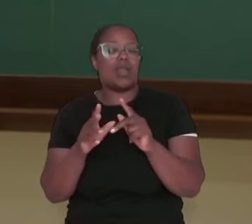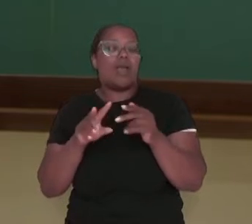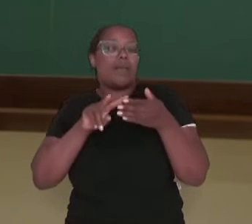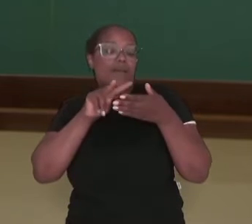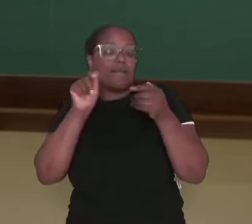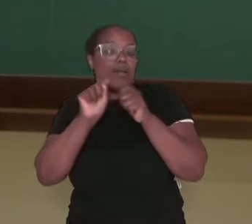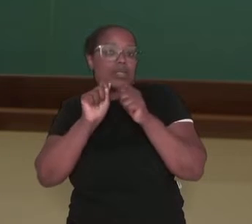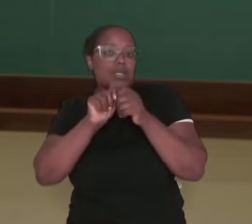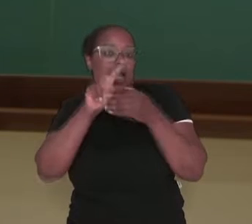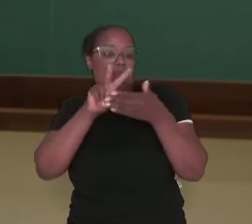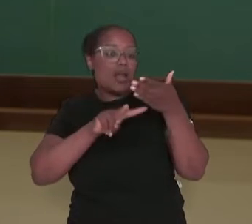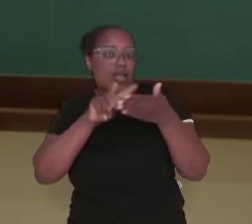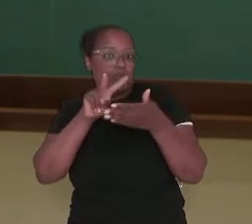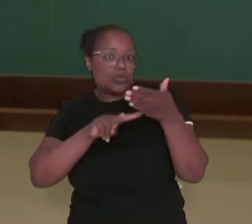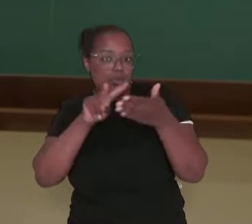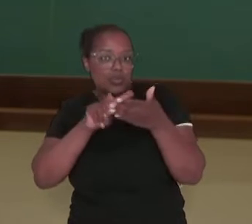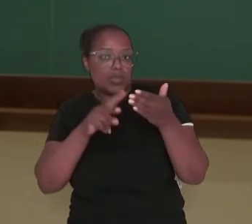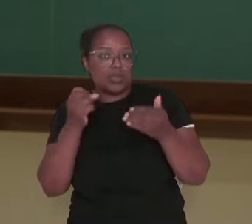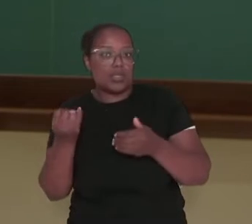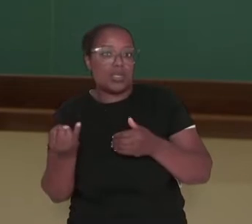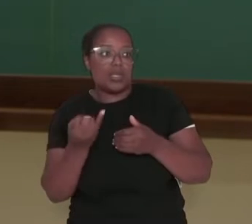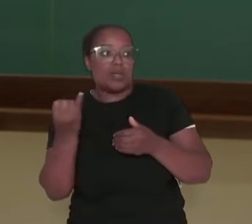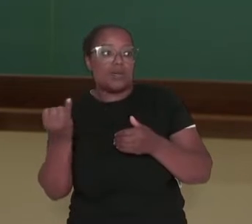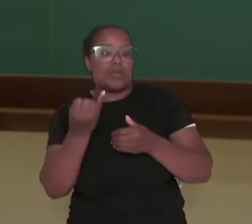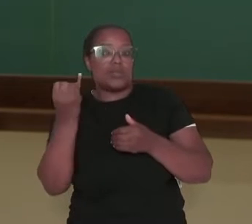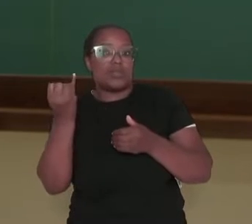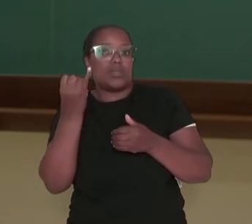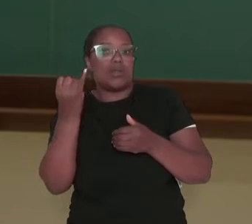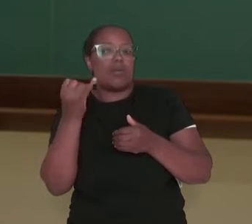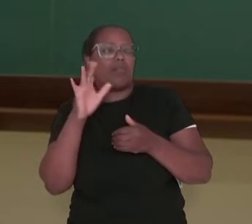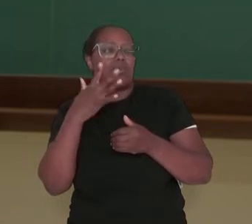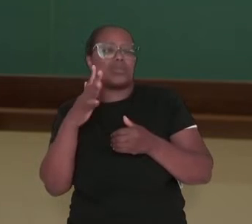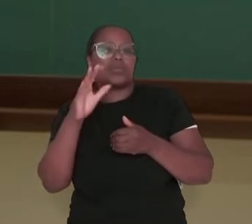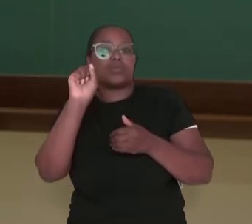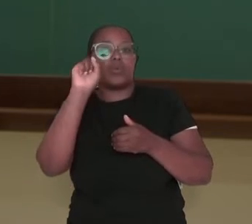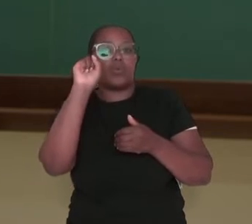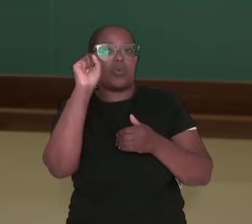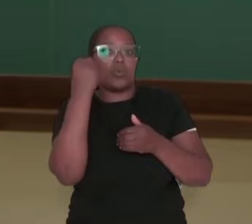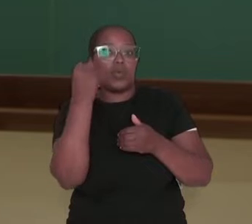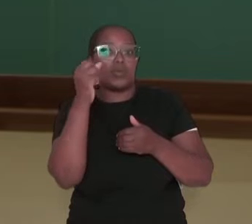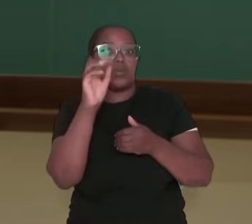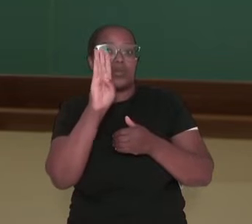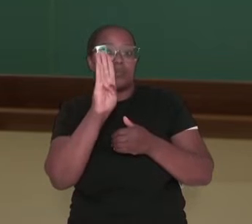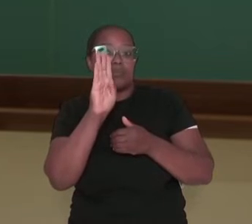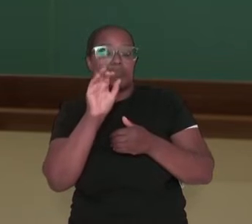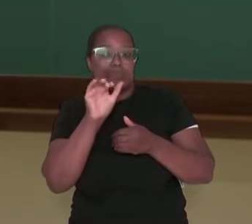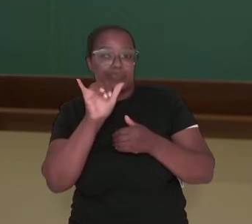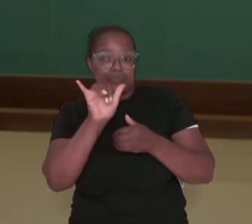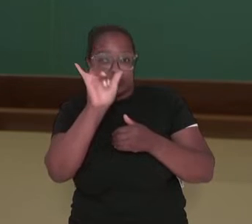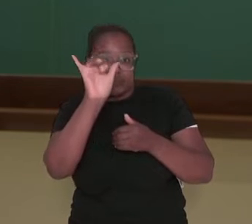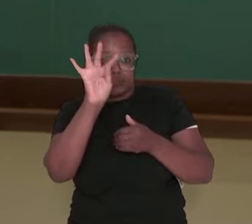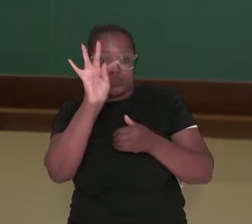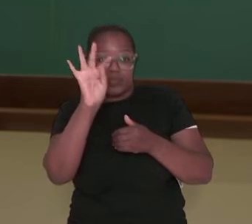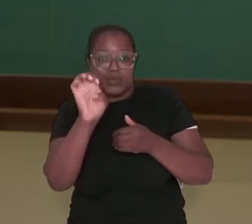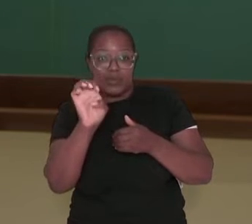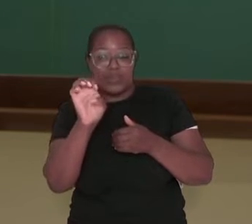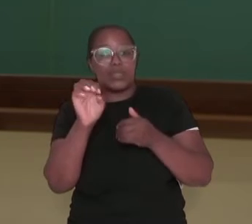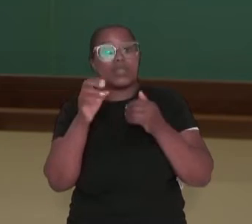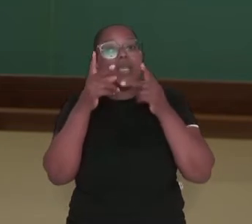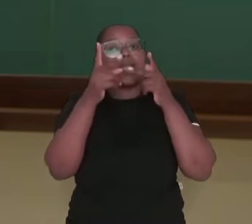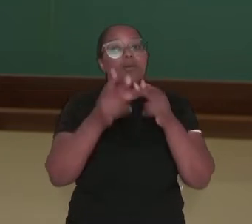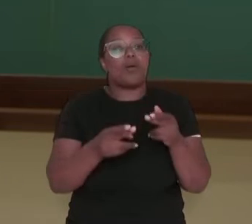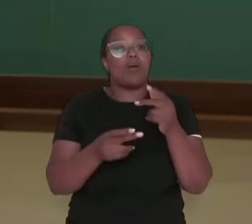do arquivo, pessoal, são necessários no mínimo 8 bits. Esses 8 bits formam um